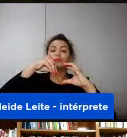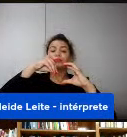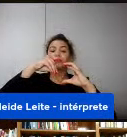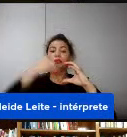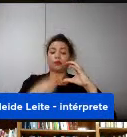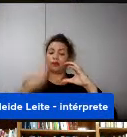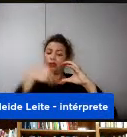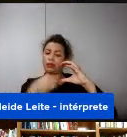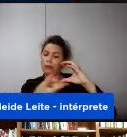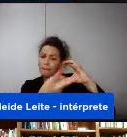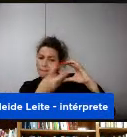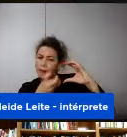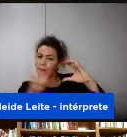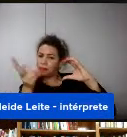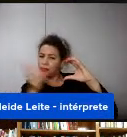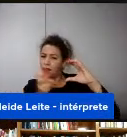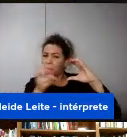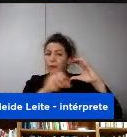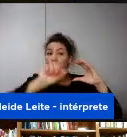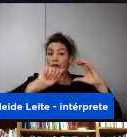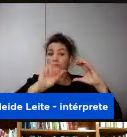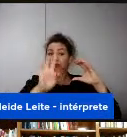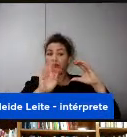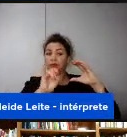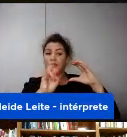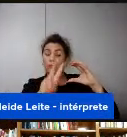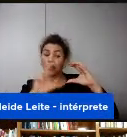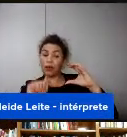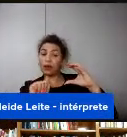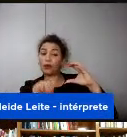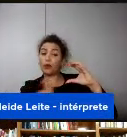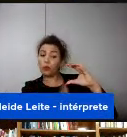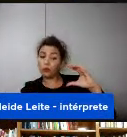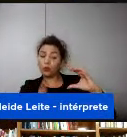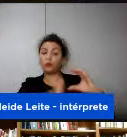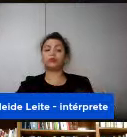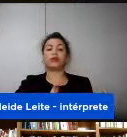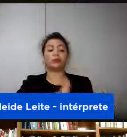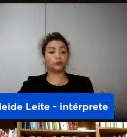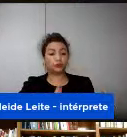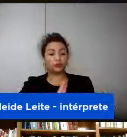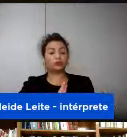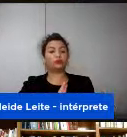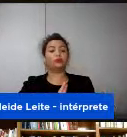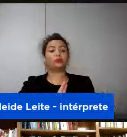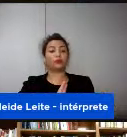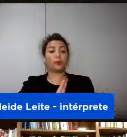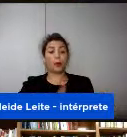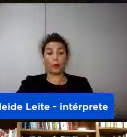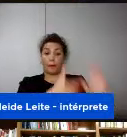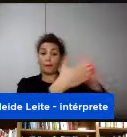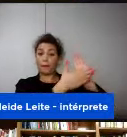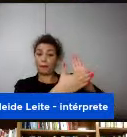essa inferência ativa, né, através de uma